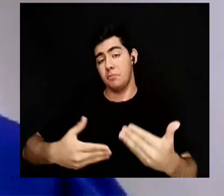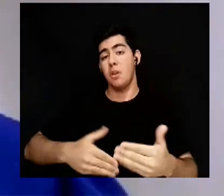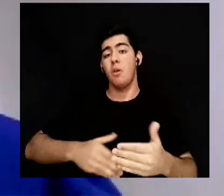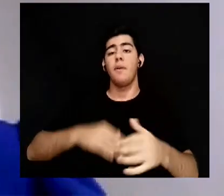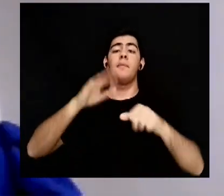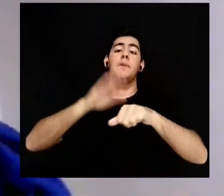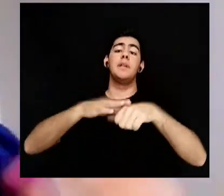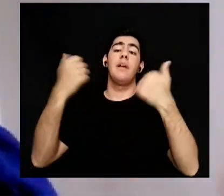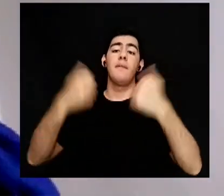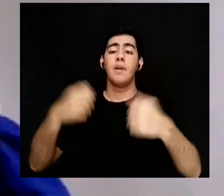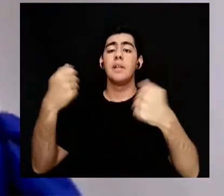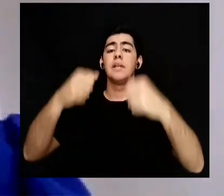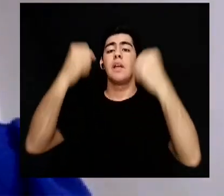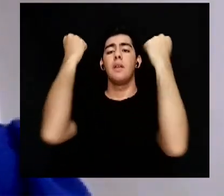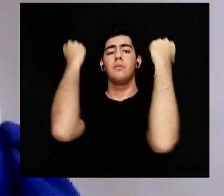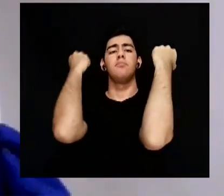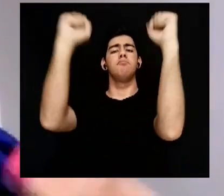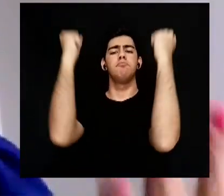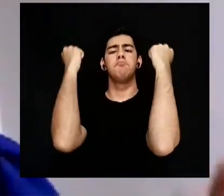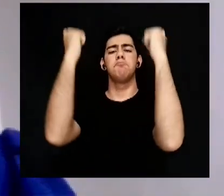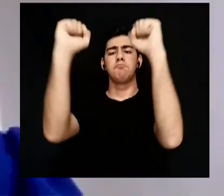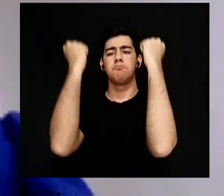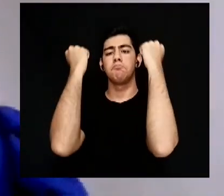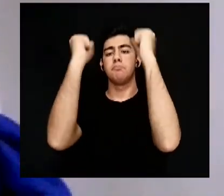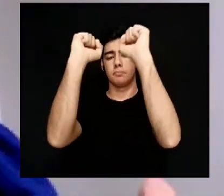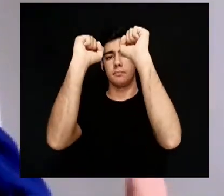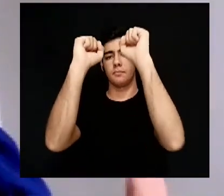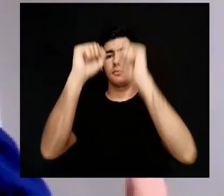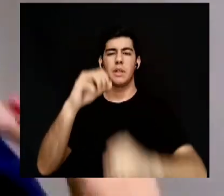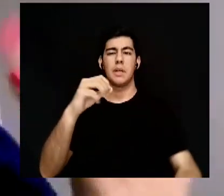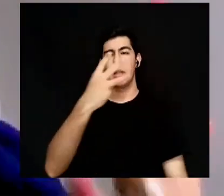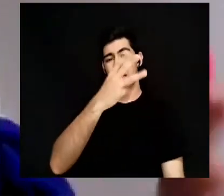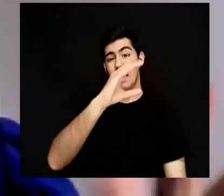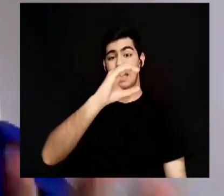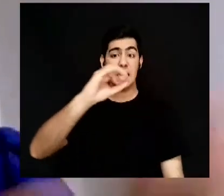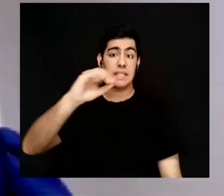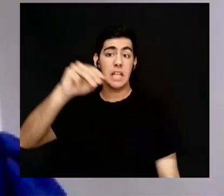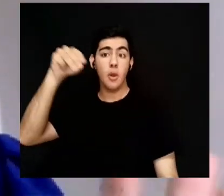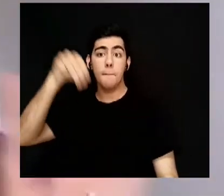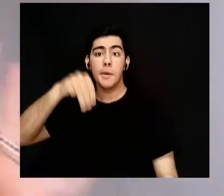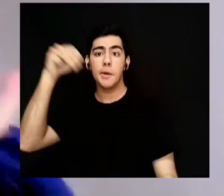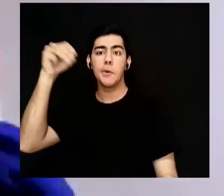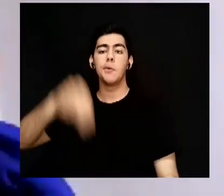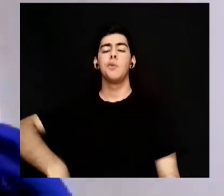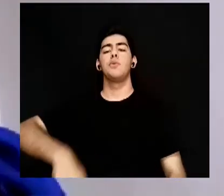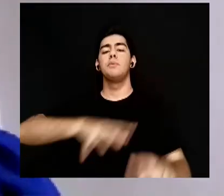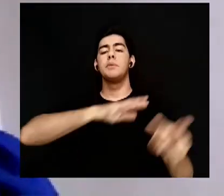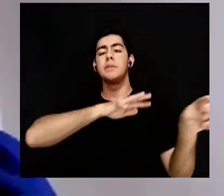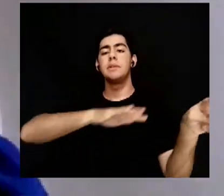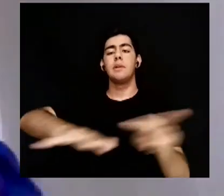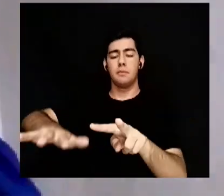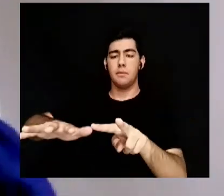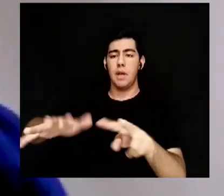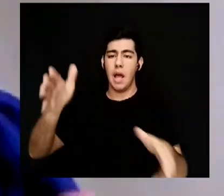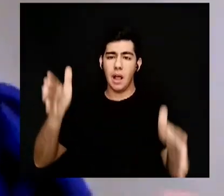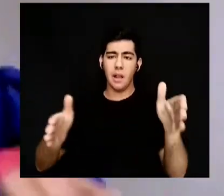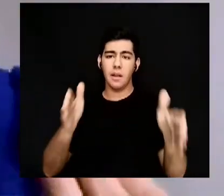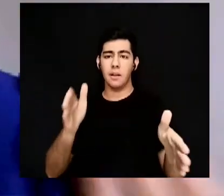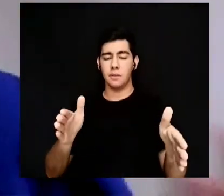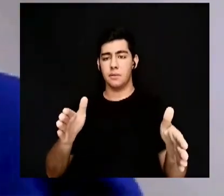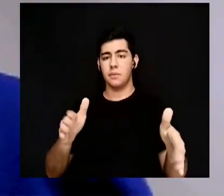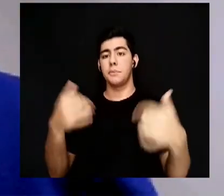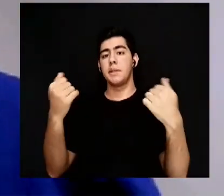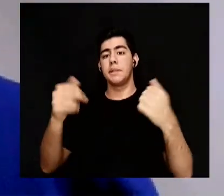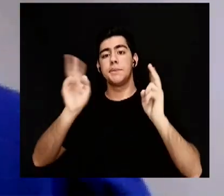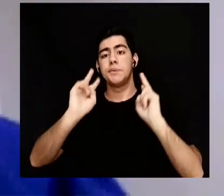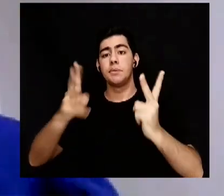pelo menos 300 minutos por semana, monitoramento do peso, e esse monitoramento para sempre. Se ela mudar o estilo